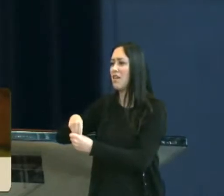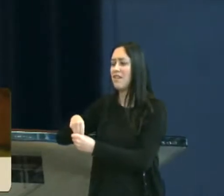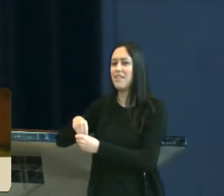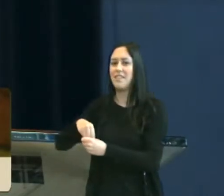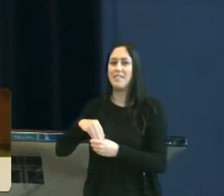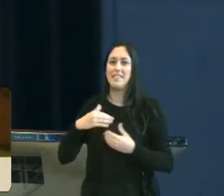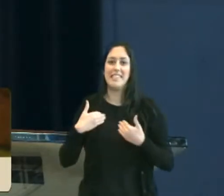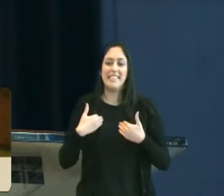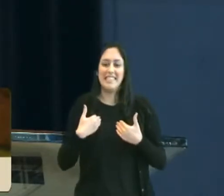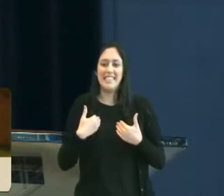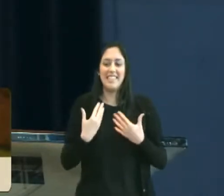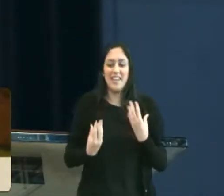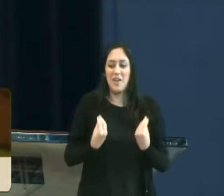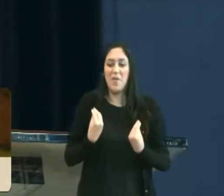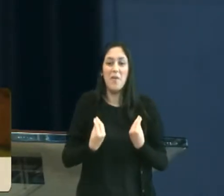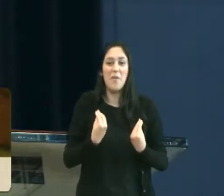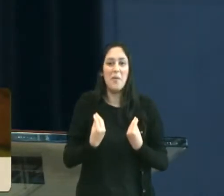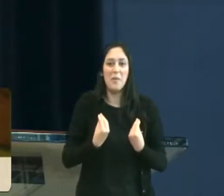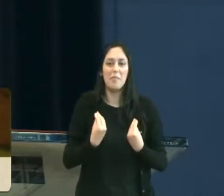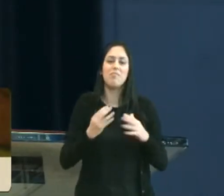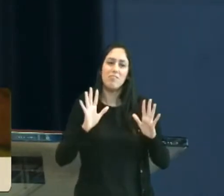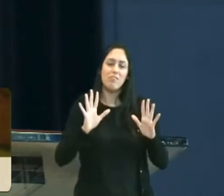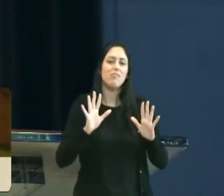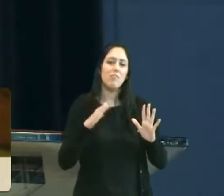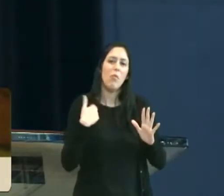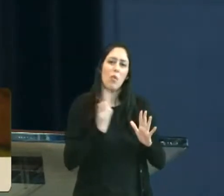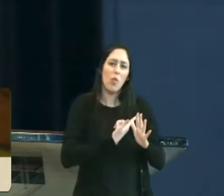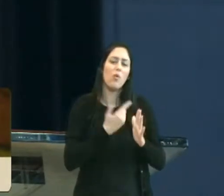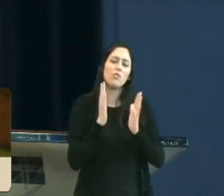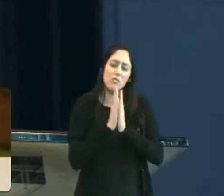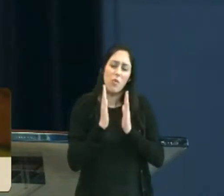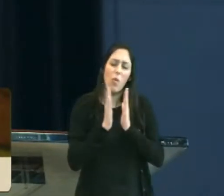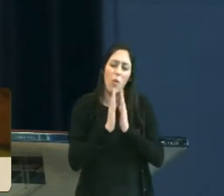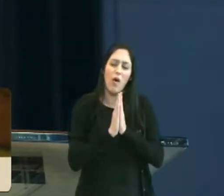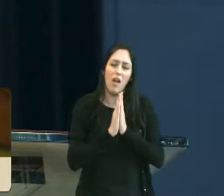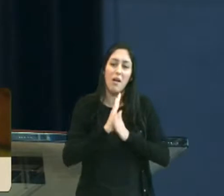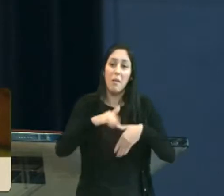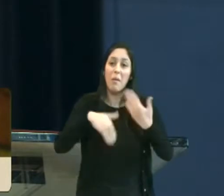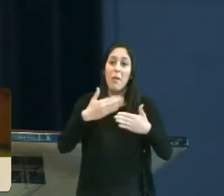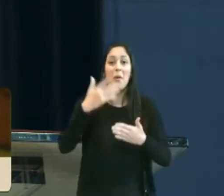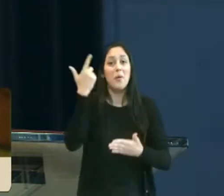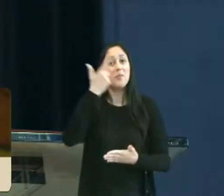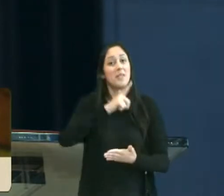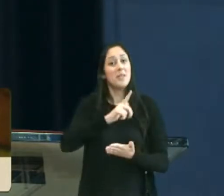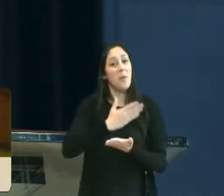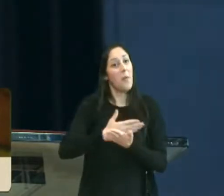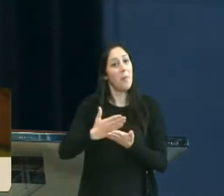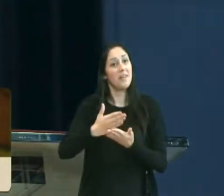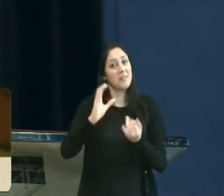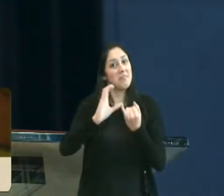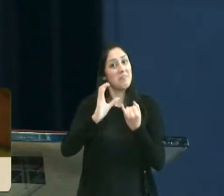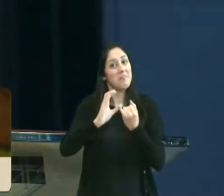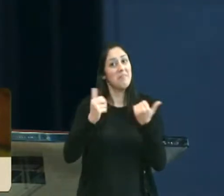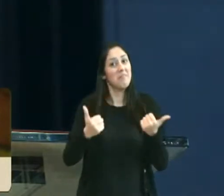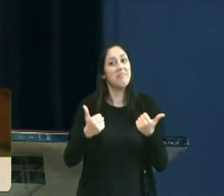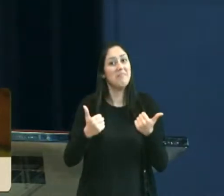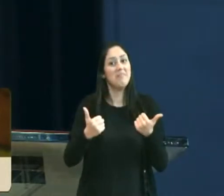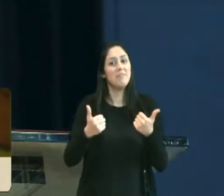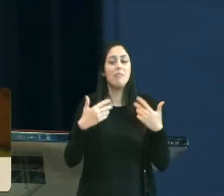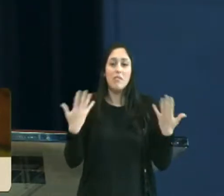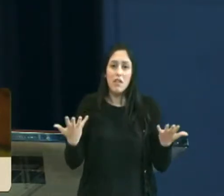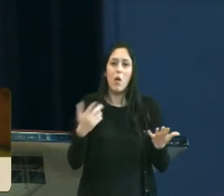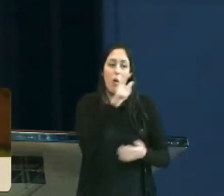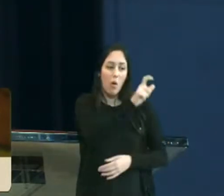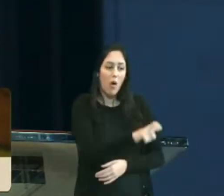E nós fomos orar e começou a Cristolândia. E como Deus pega uma semente de fé e transforma numa coisa